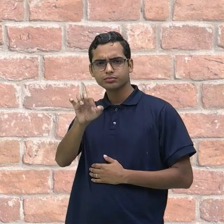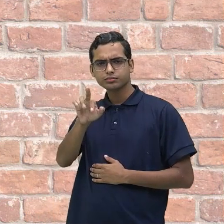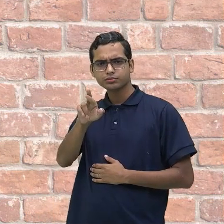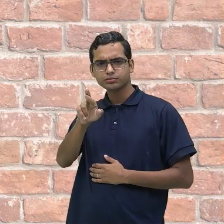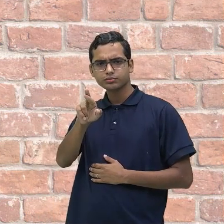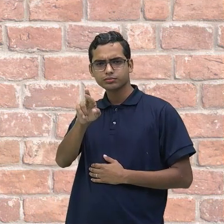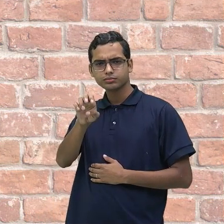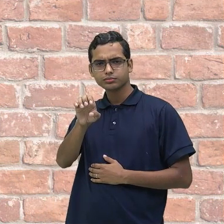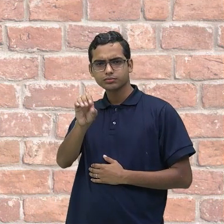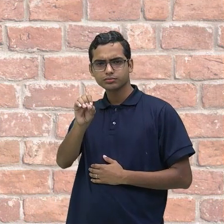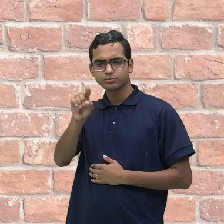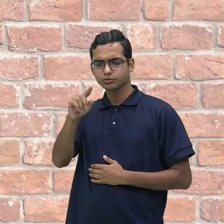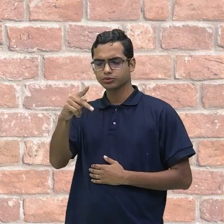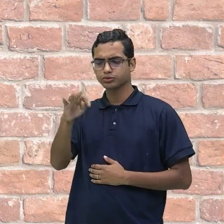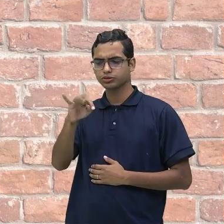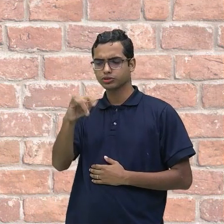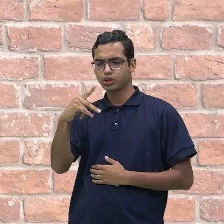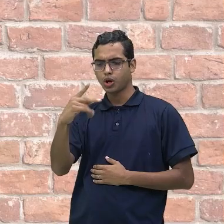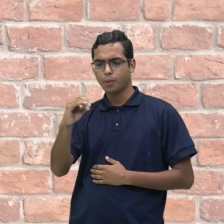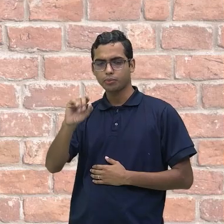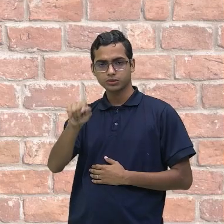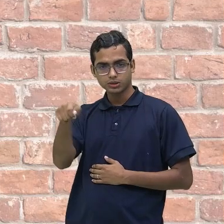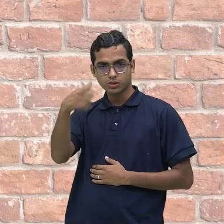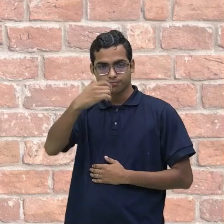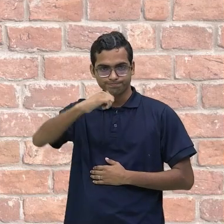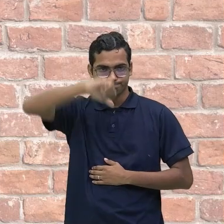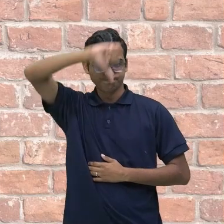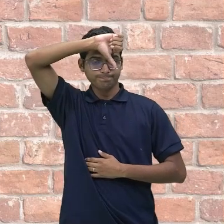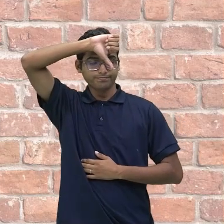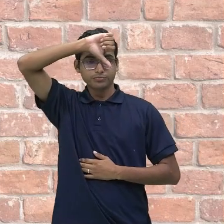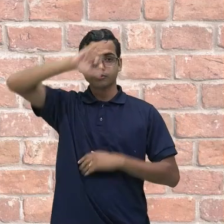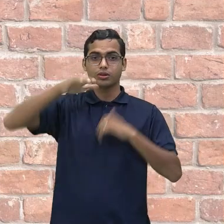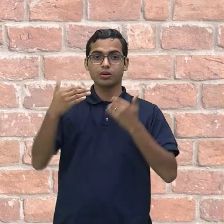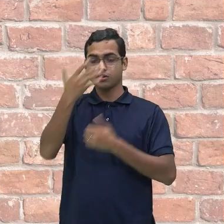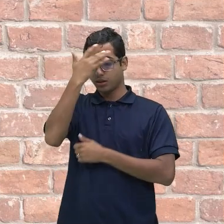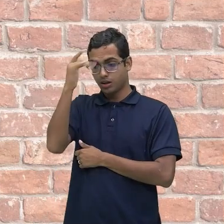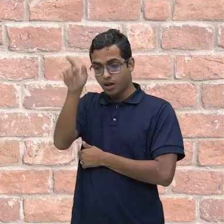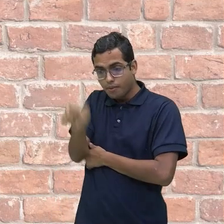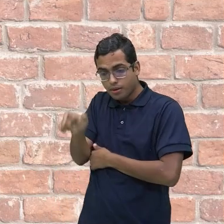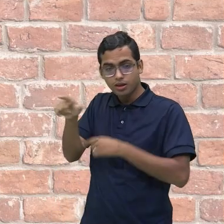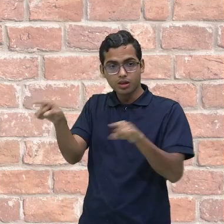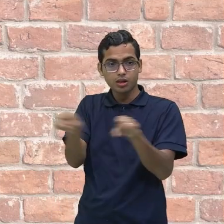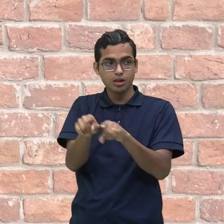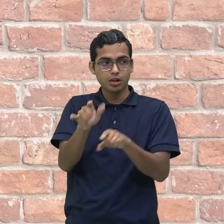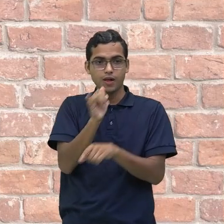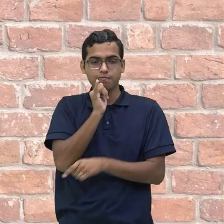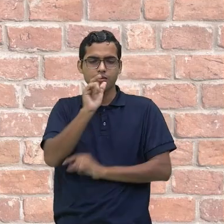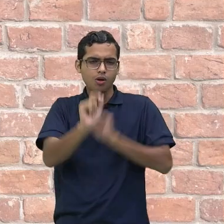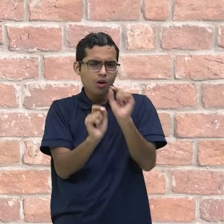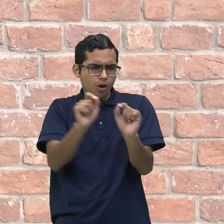uma situação que ela é sempre daquela forma, inflexível, sendo que